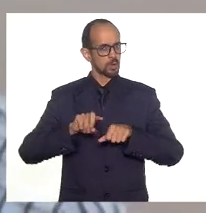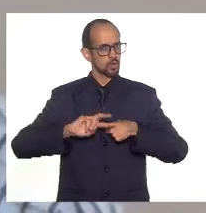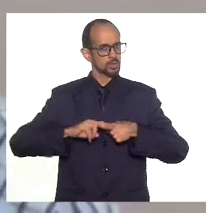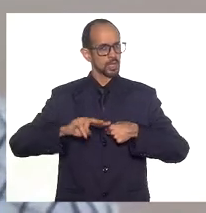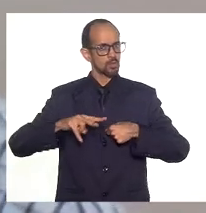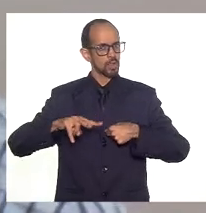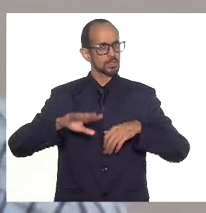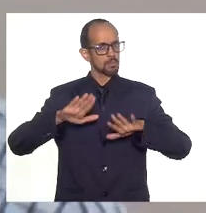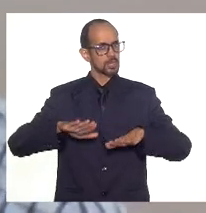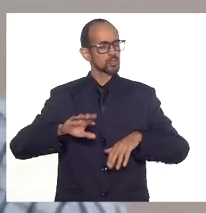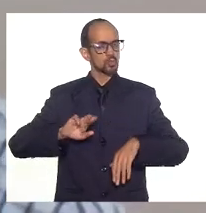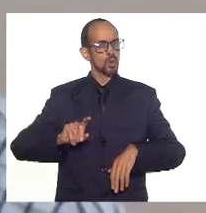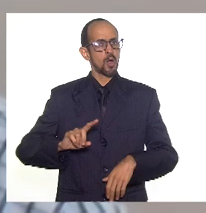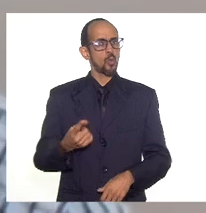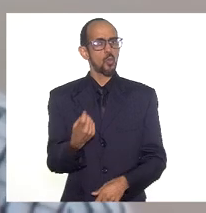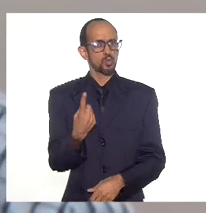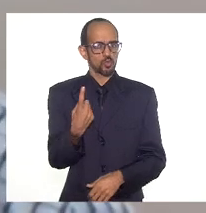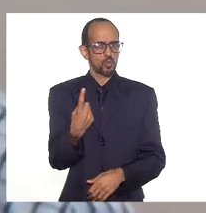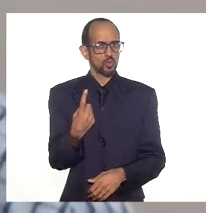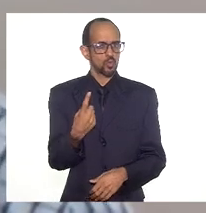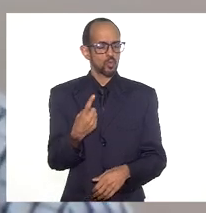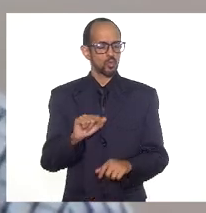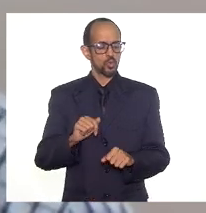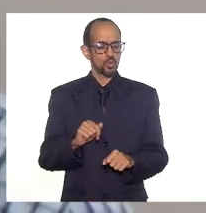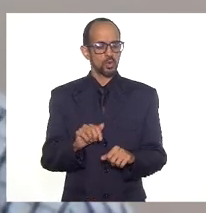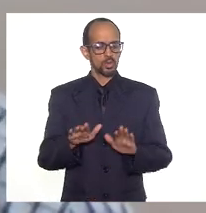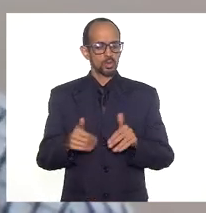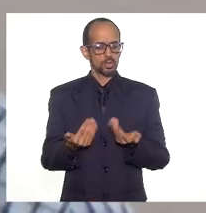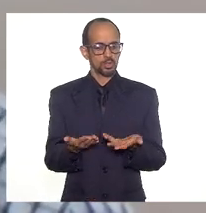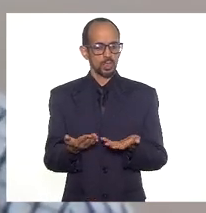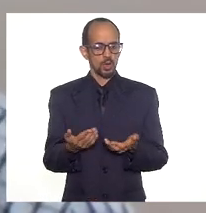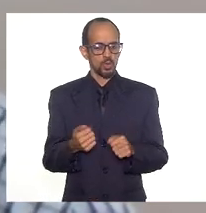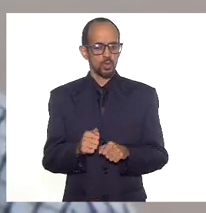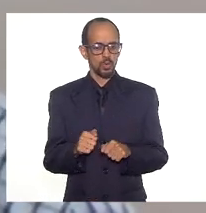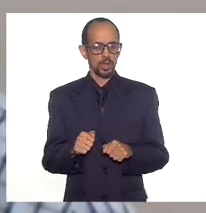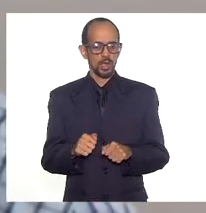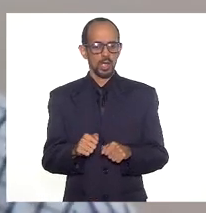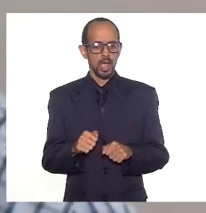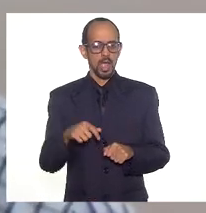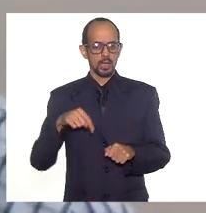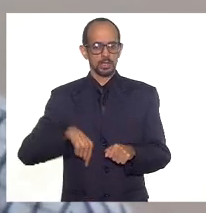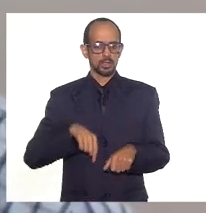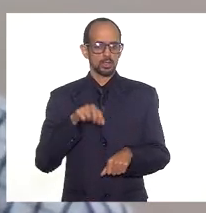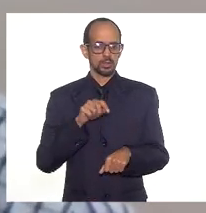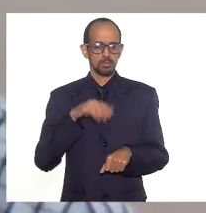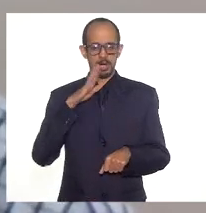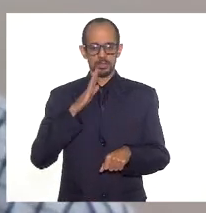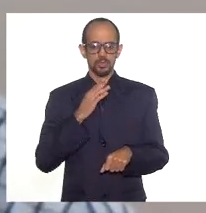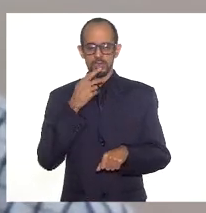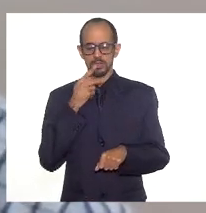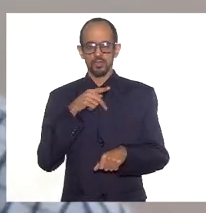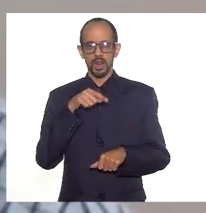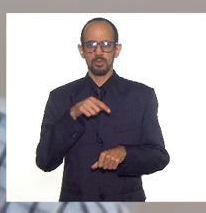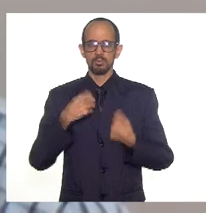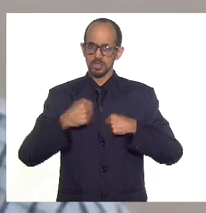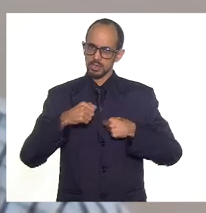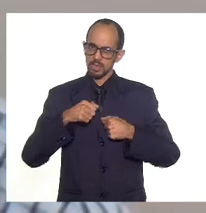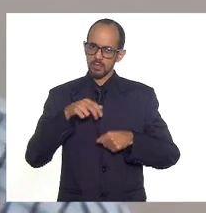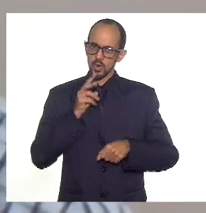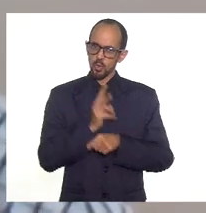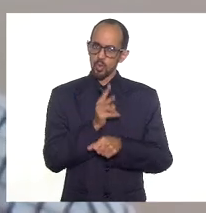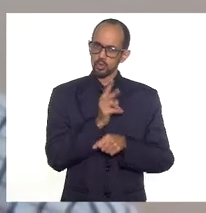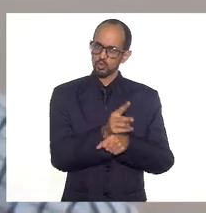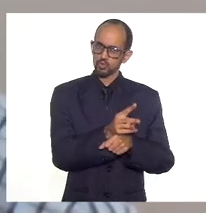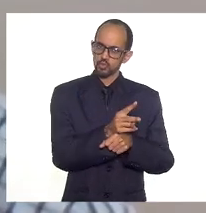Os escravagistas no Brasil, eles defendiam manter a escravidão por questão de segurança